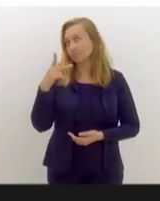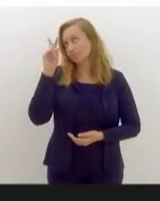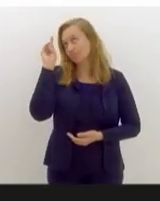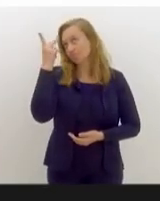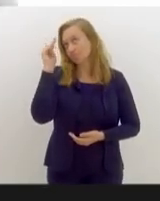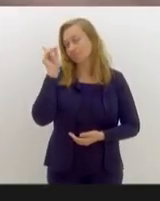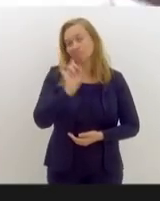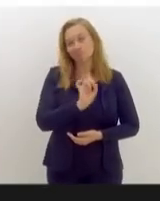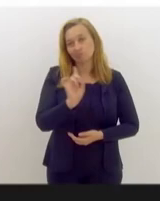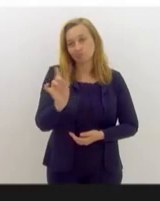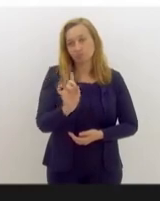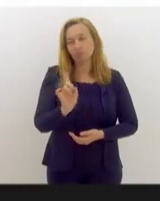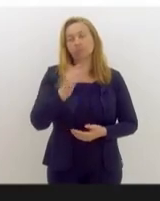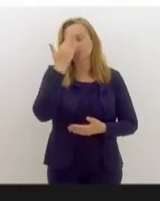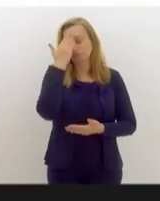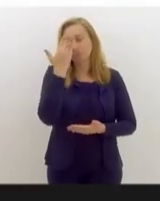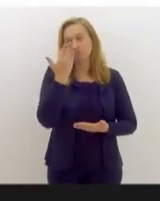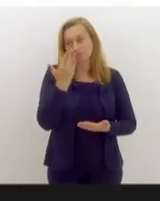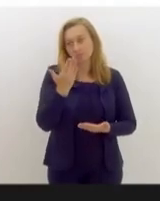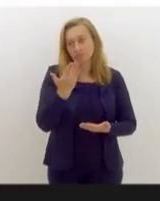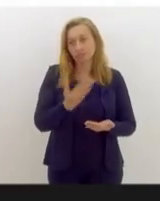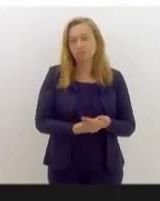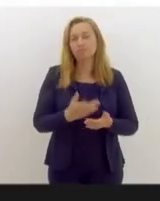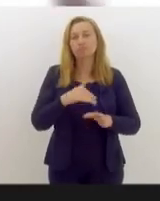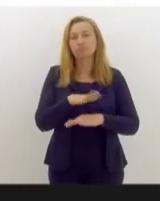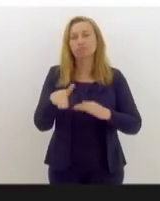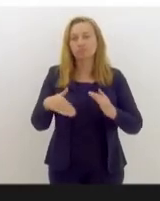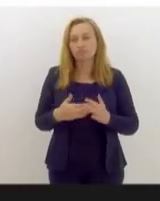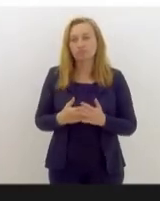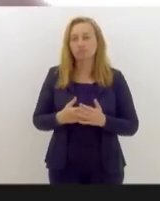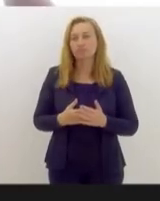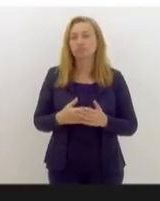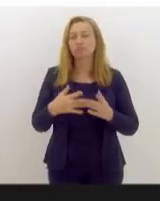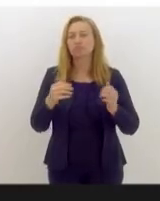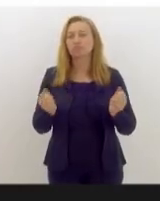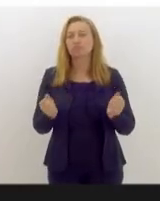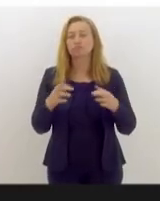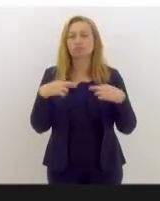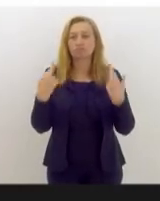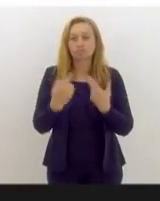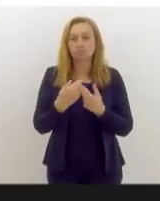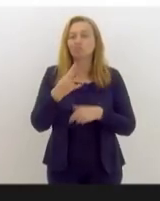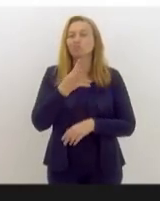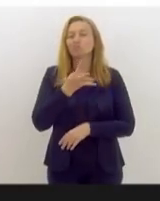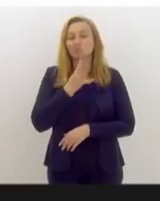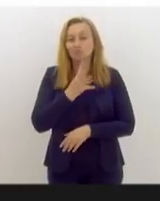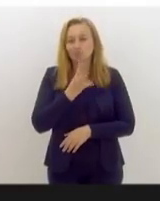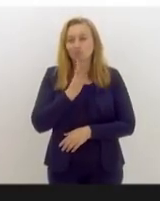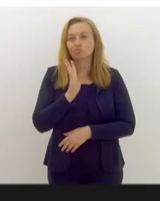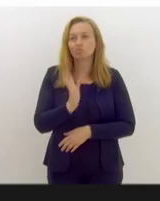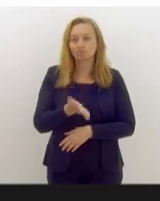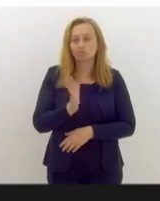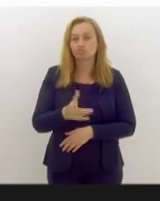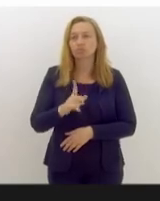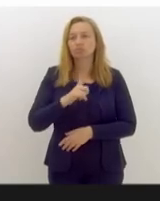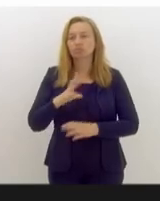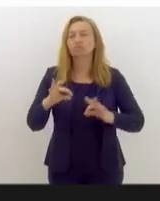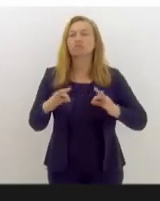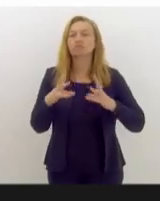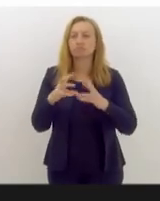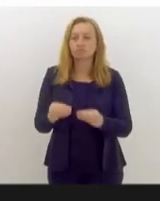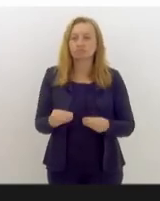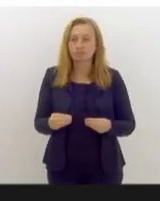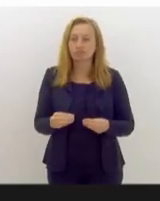porque eu acredito que todos os presentes já têm conhecimento de todo